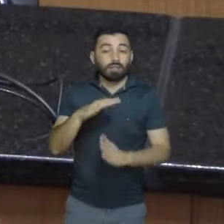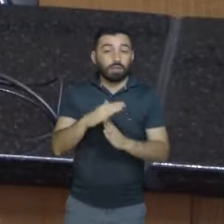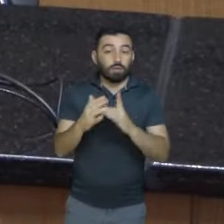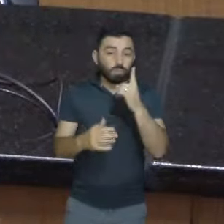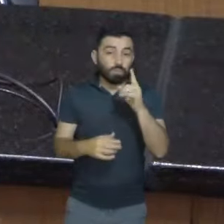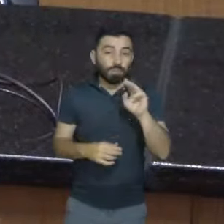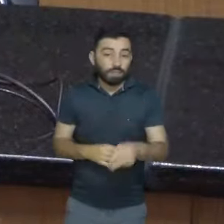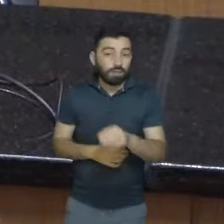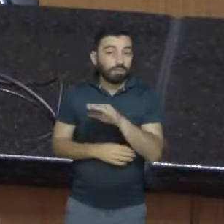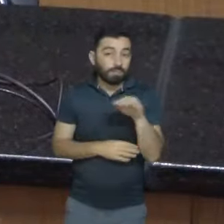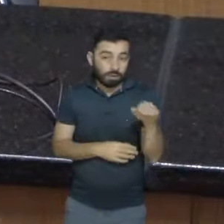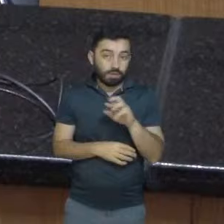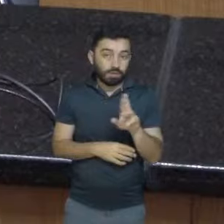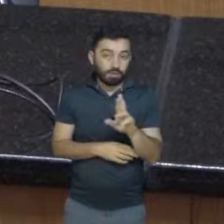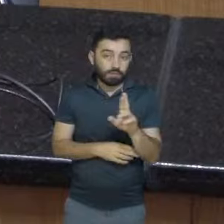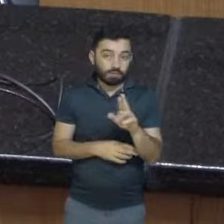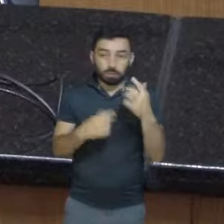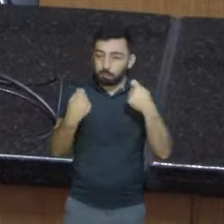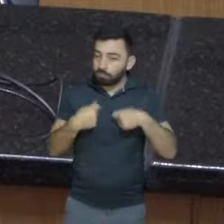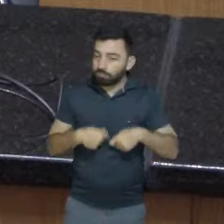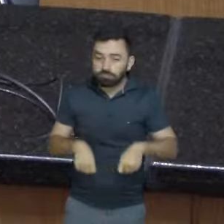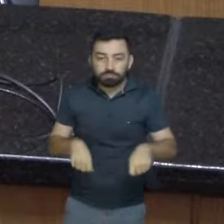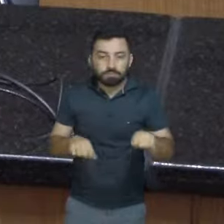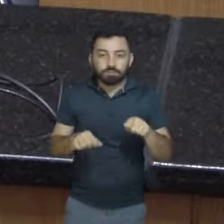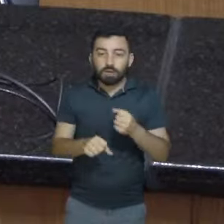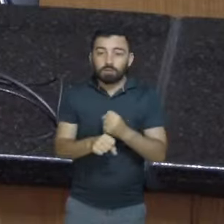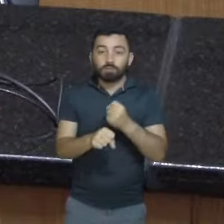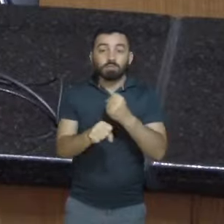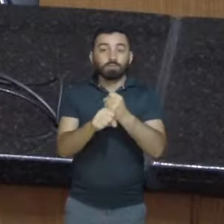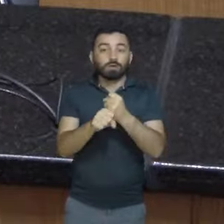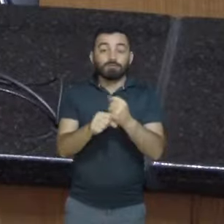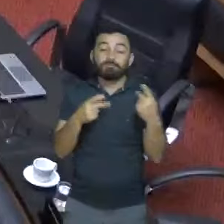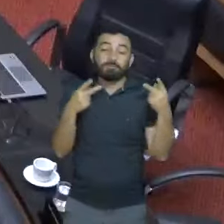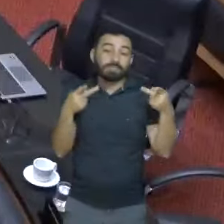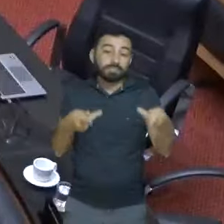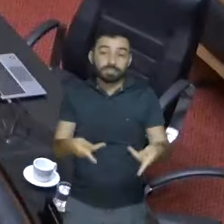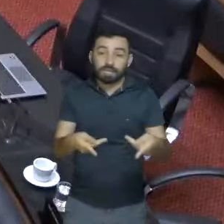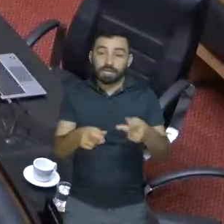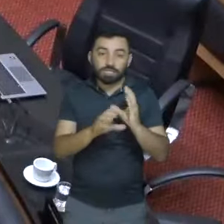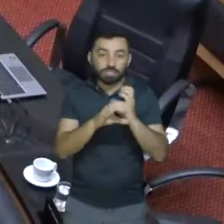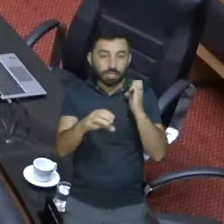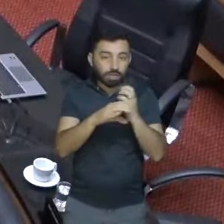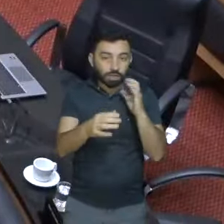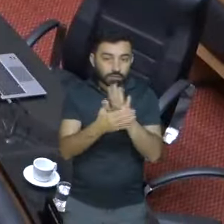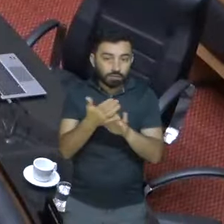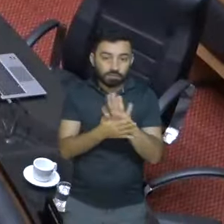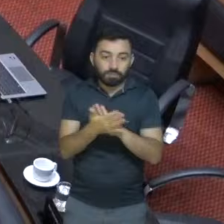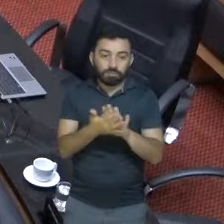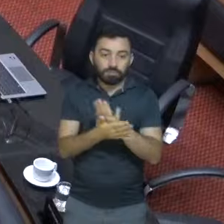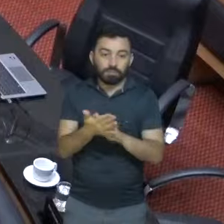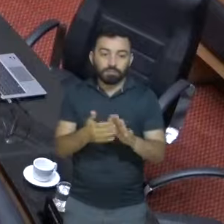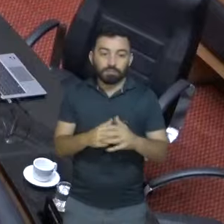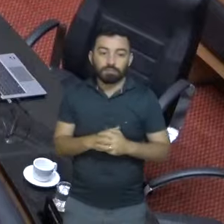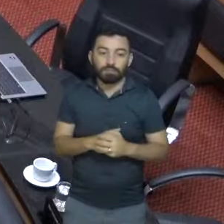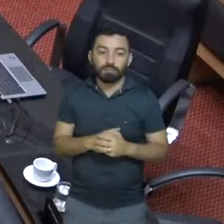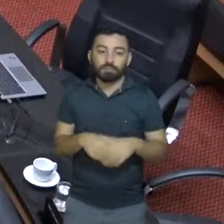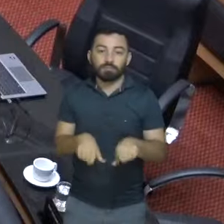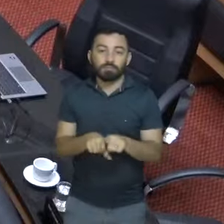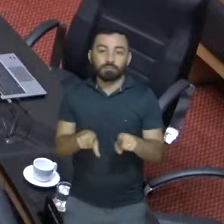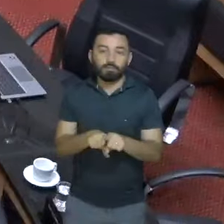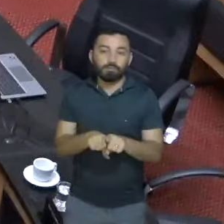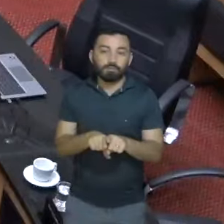de reais não precisará nas obras visita dos engenheiros. Não precisará, perfeito? E se a prestação de